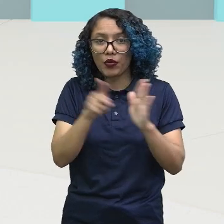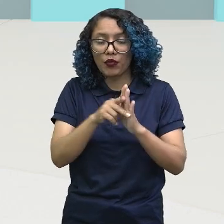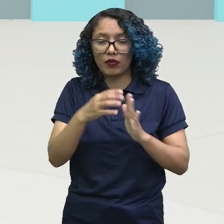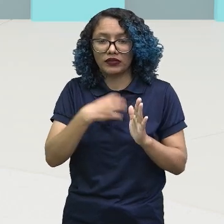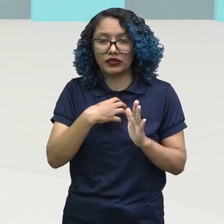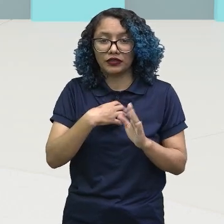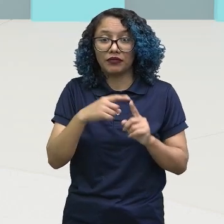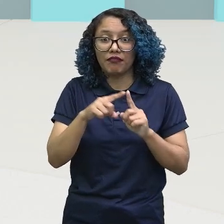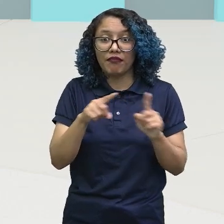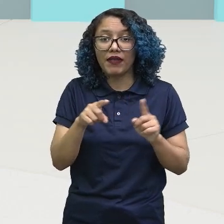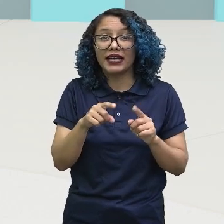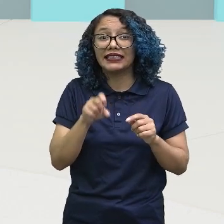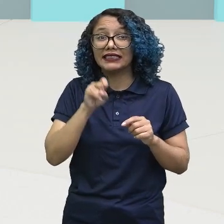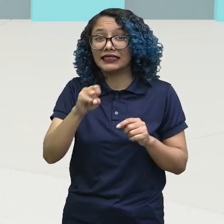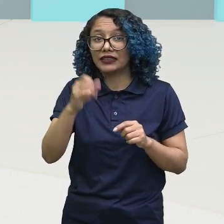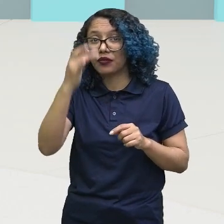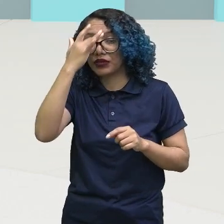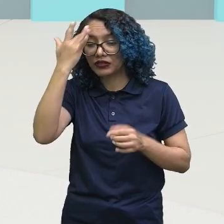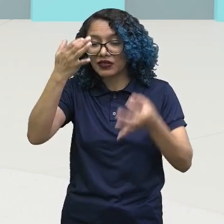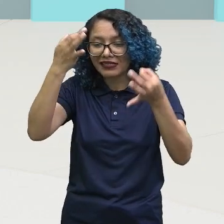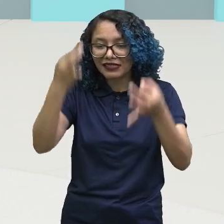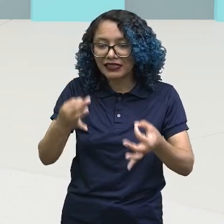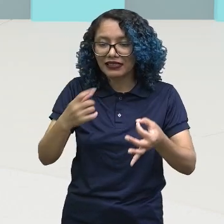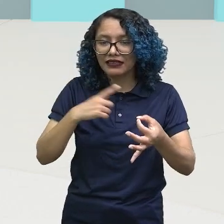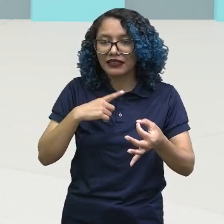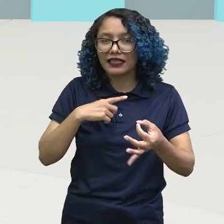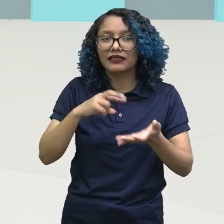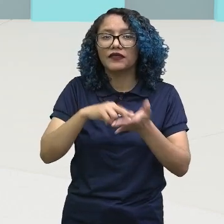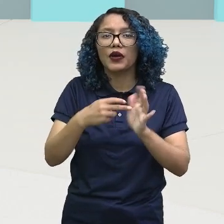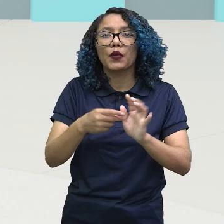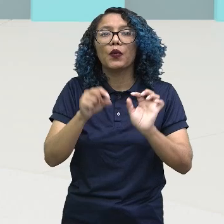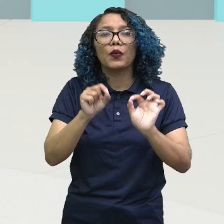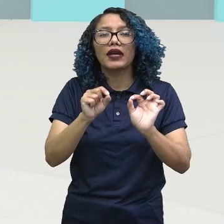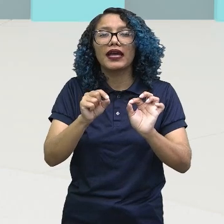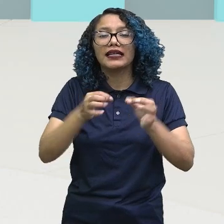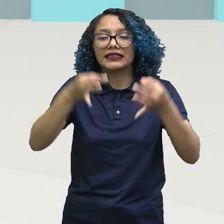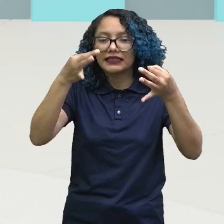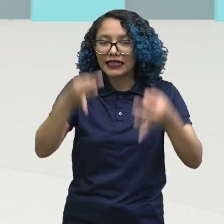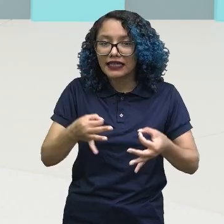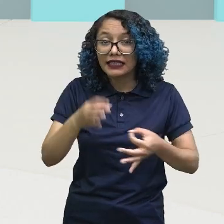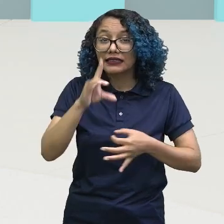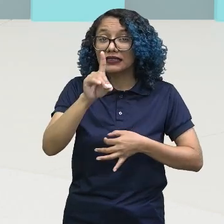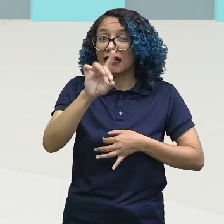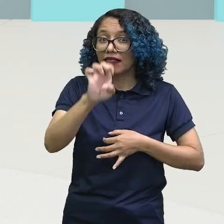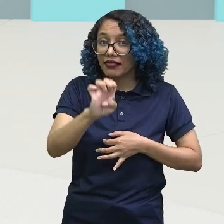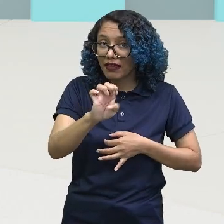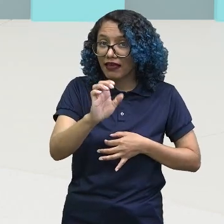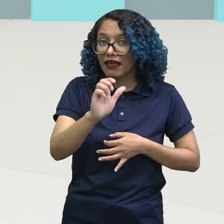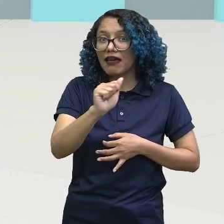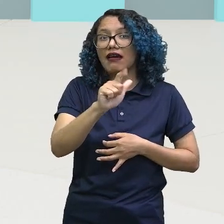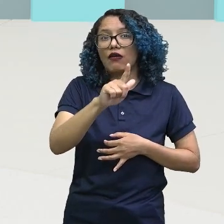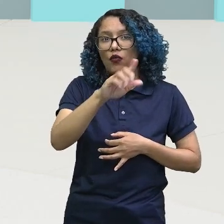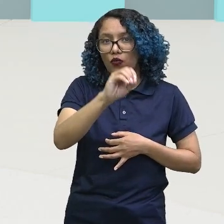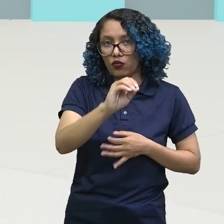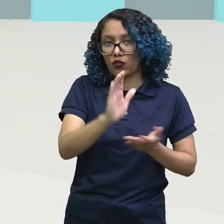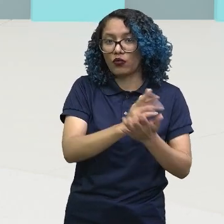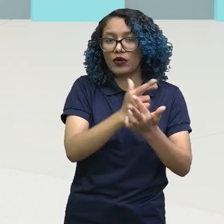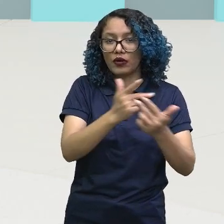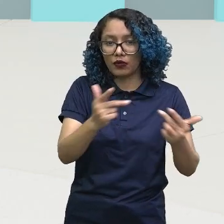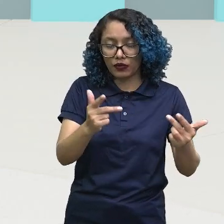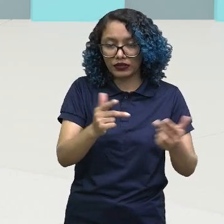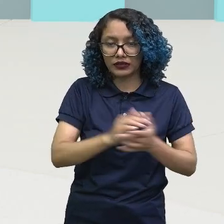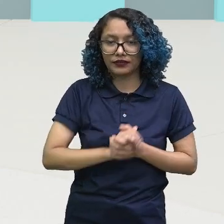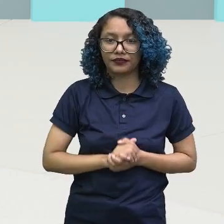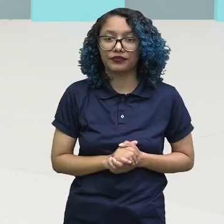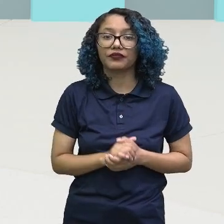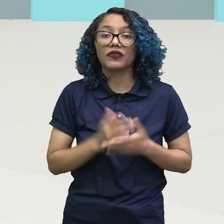uma certeza de algo. Beleza? Então, de que tudo dará certo, essa oração